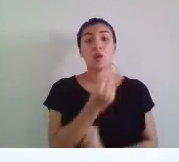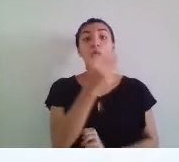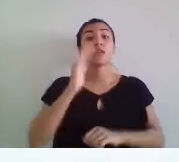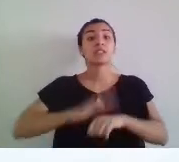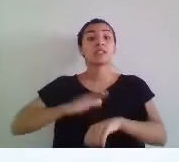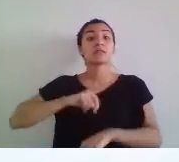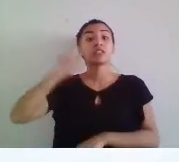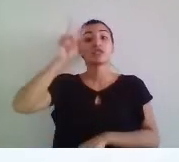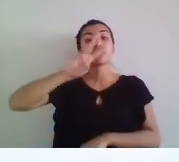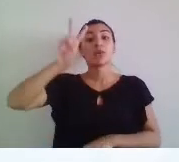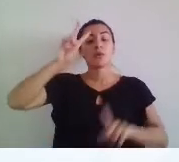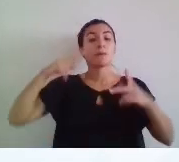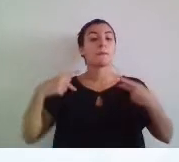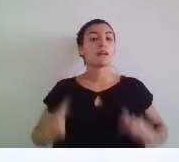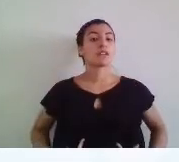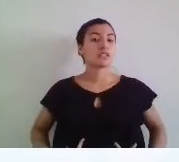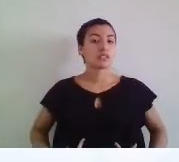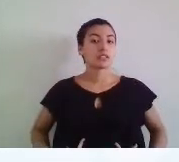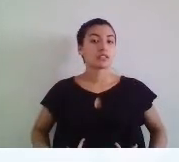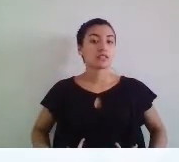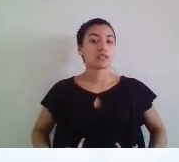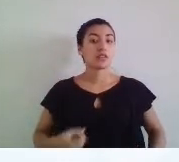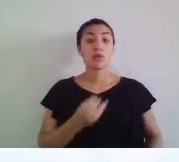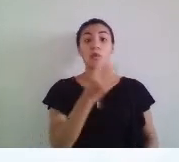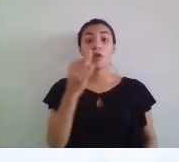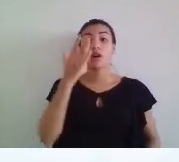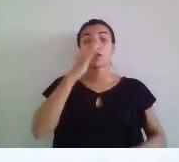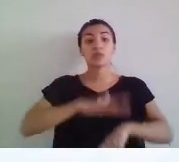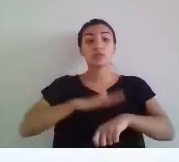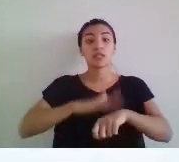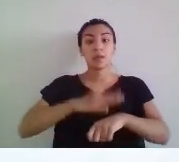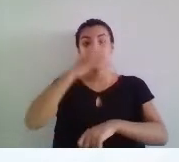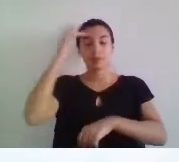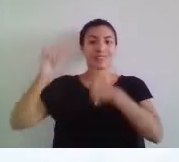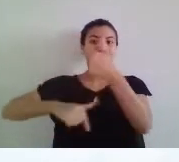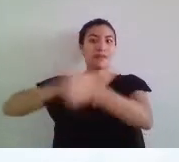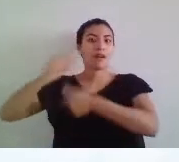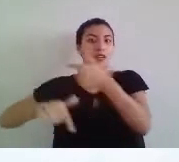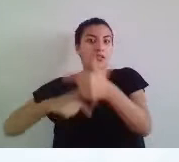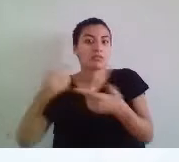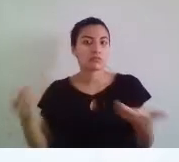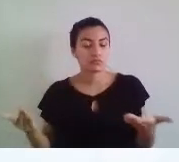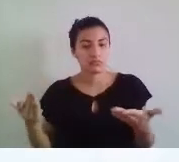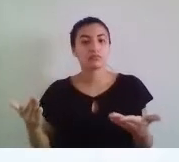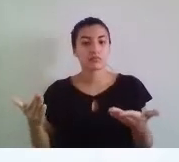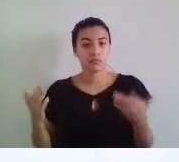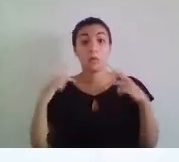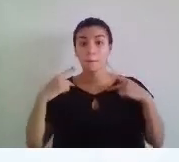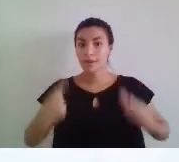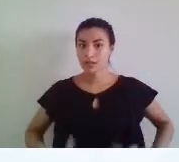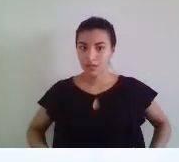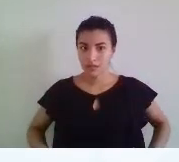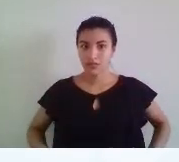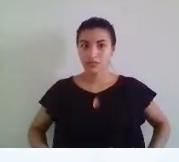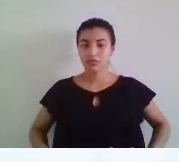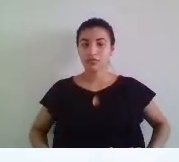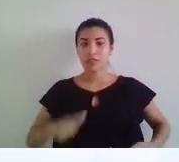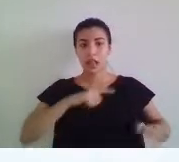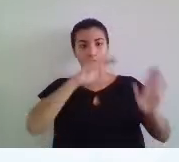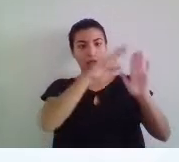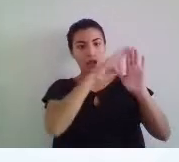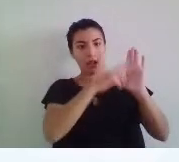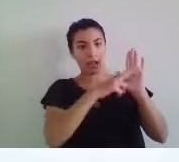história humana? Sim. Quanto tempo tem no mundo a história do trabalho humano, né? E o trabalho humano é regulado